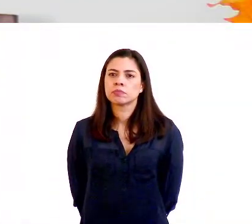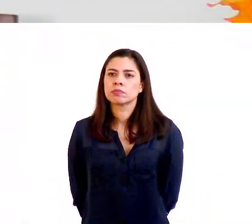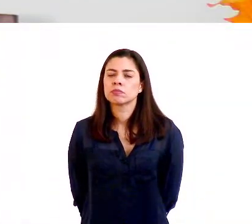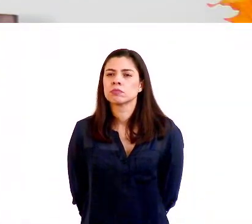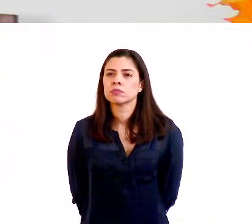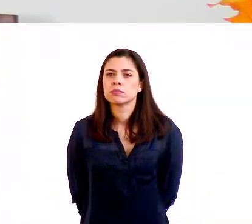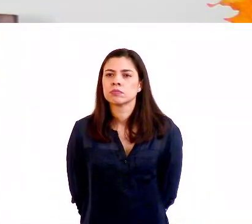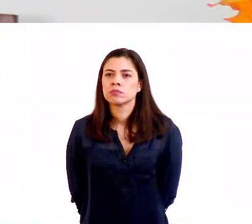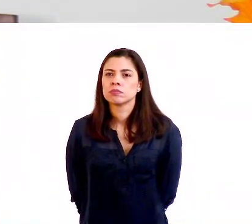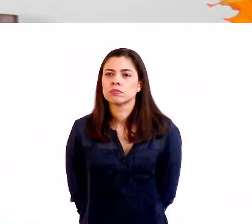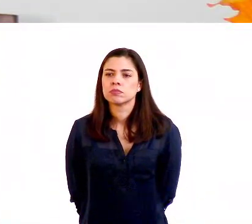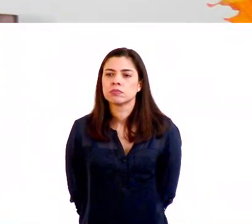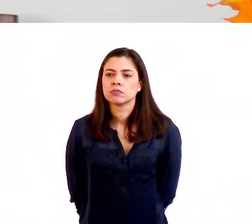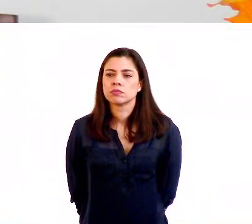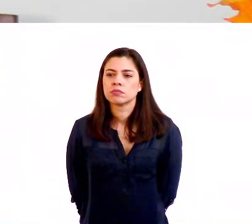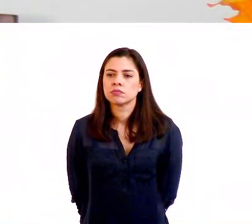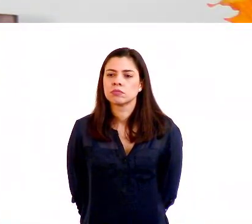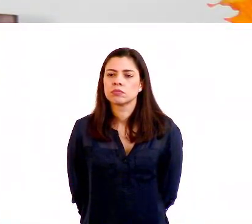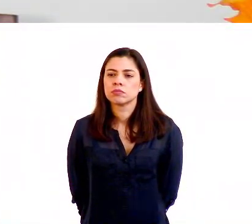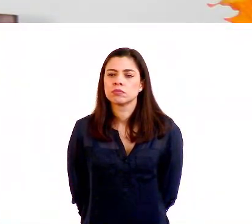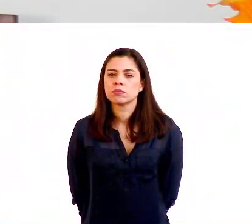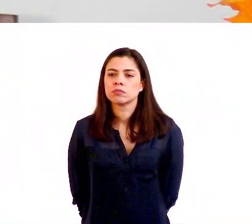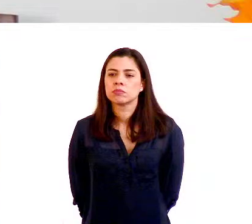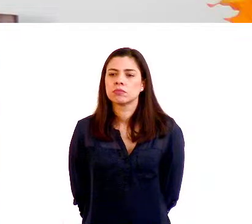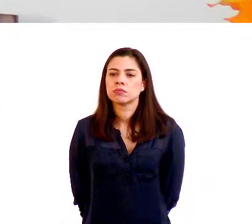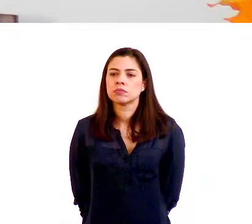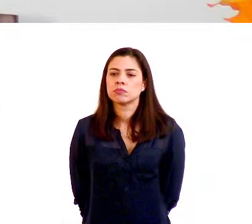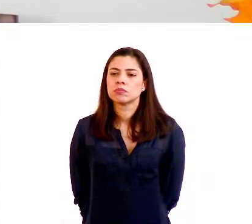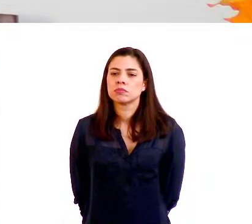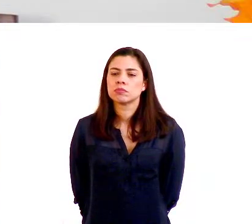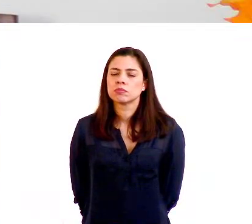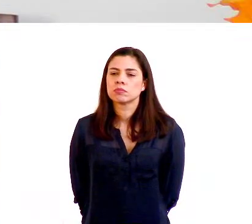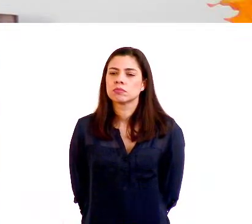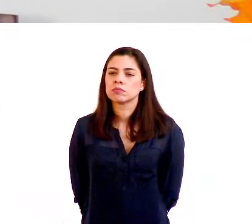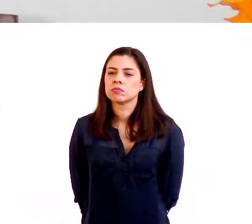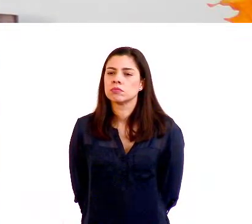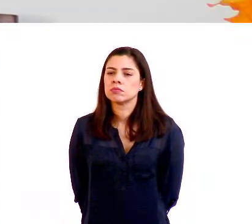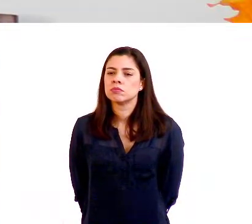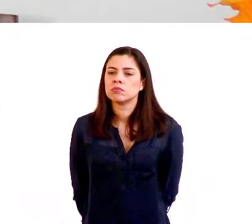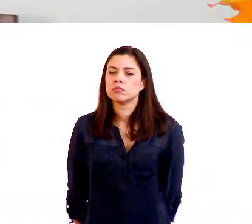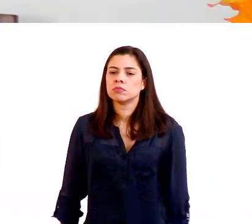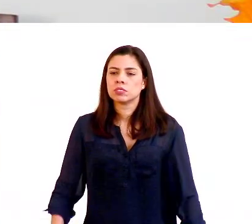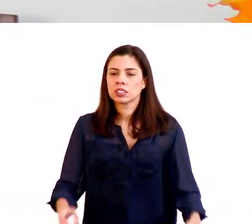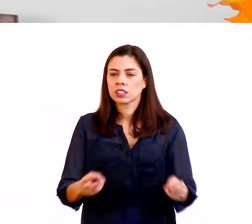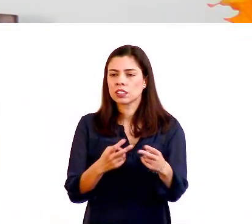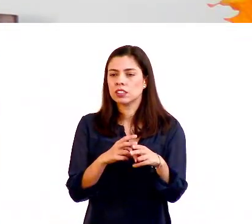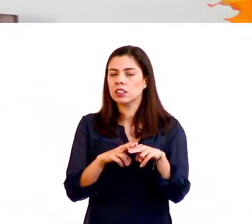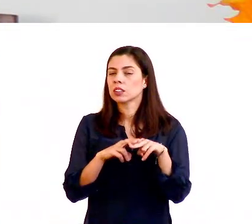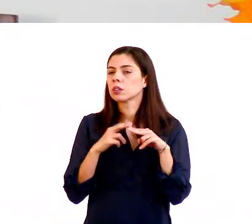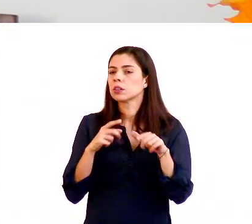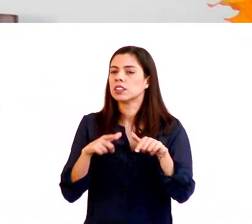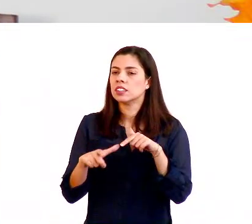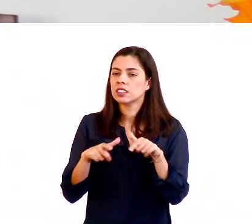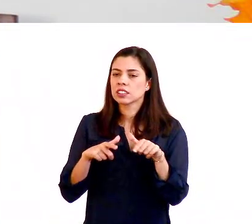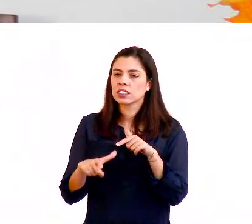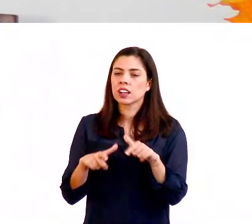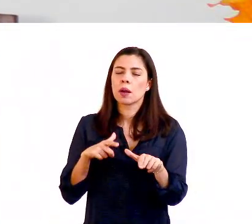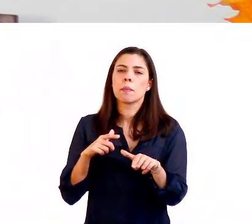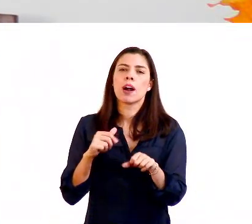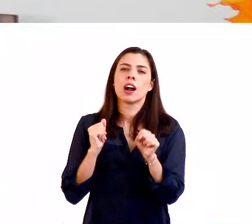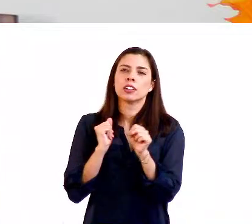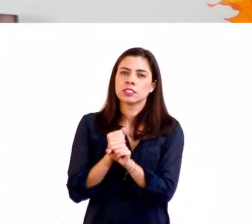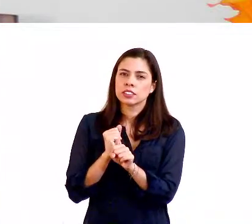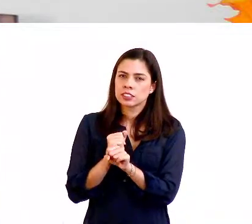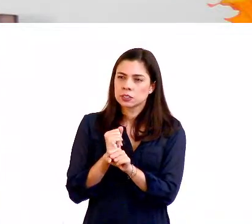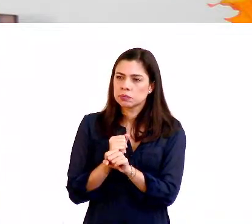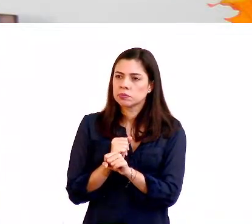aqui que é pelo trabalho, que é pela própria perseverança, por